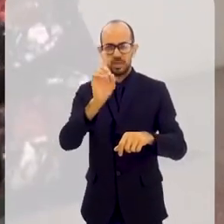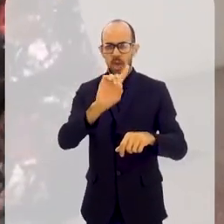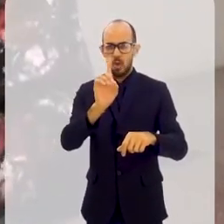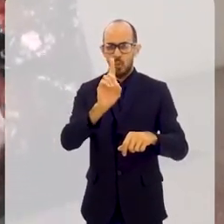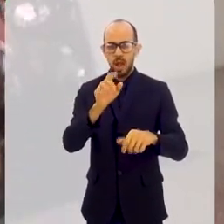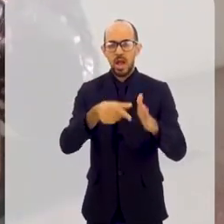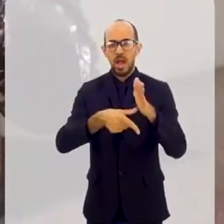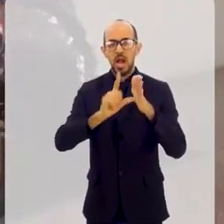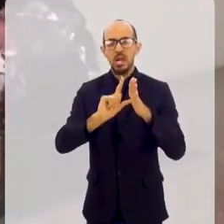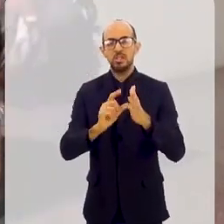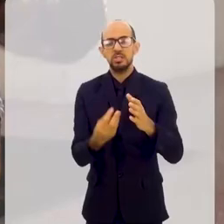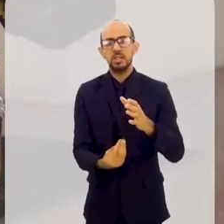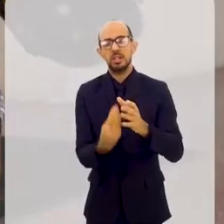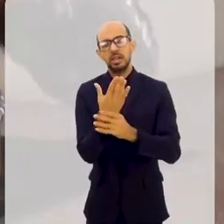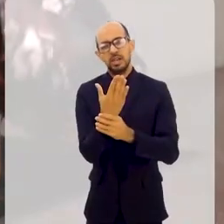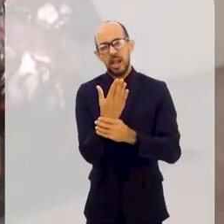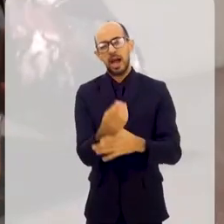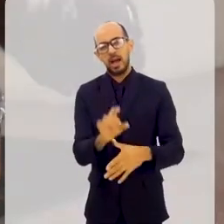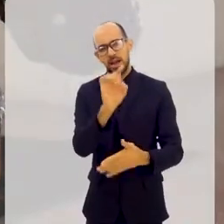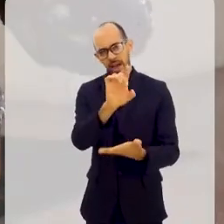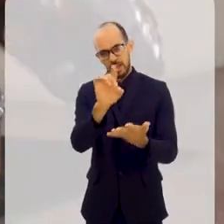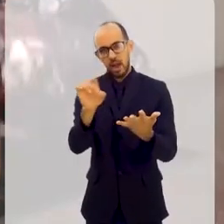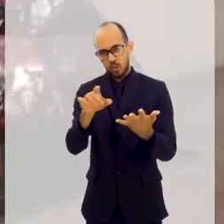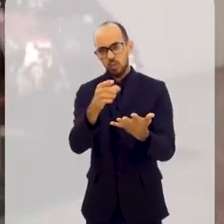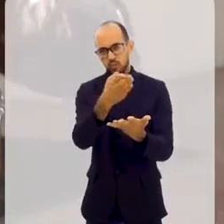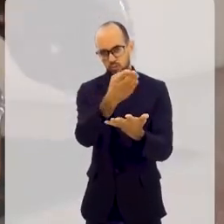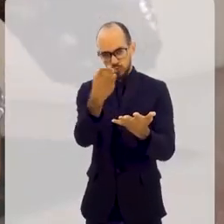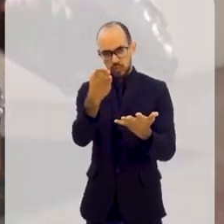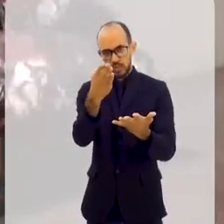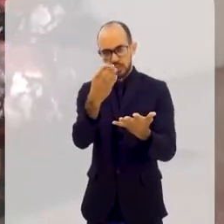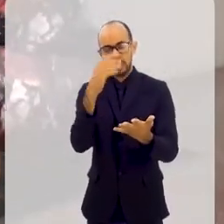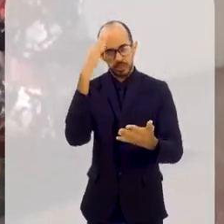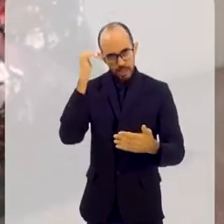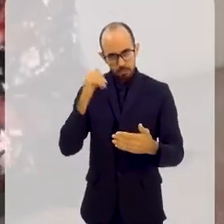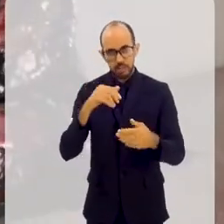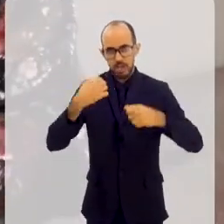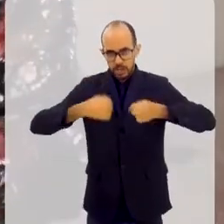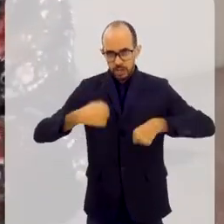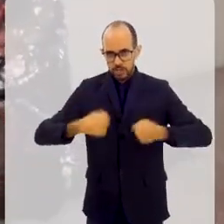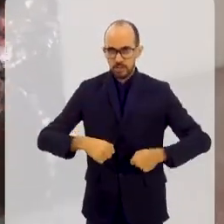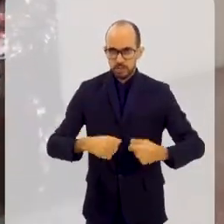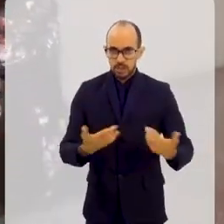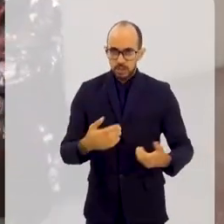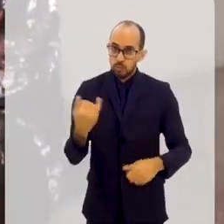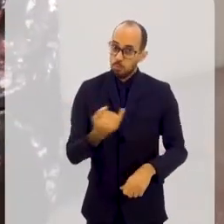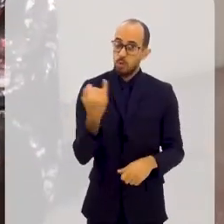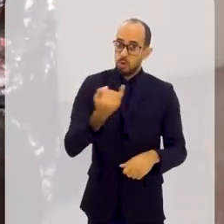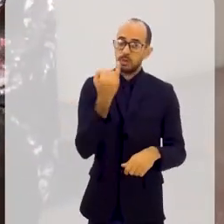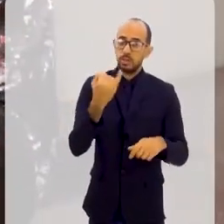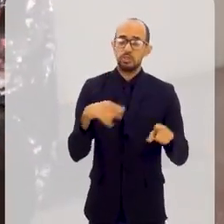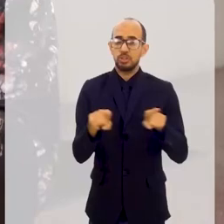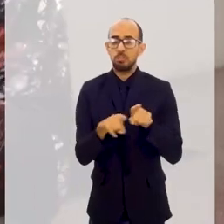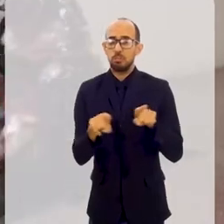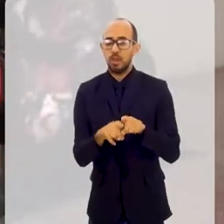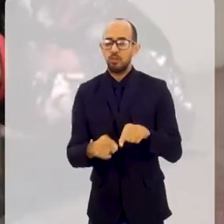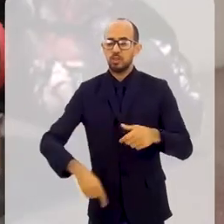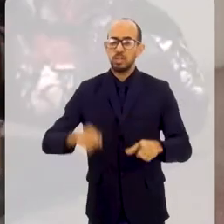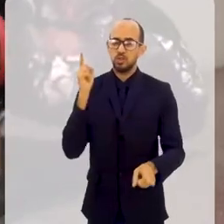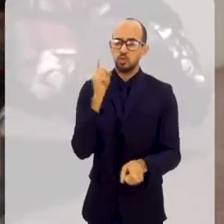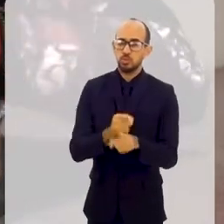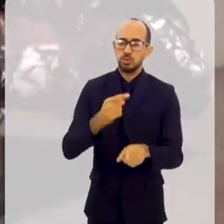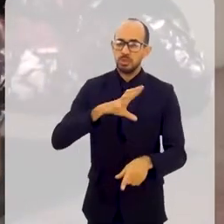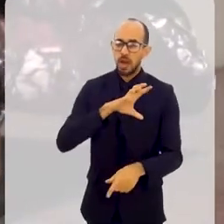que eu creio não ele antes de criar sabia da sua necessidade na Terra é um Pontão você descobrir